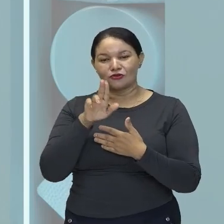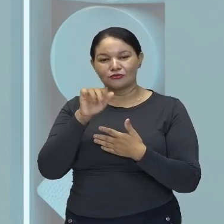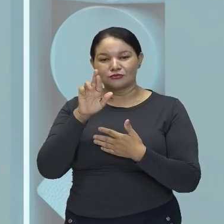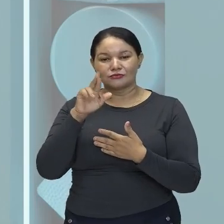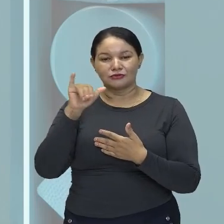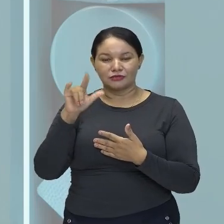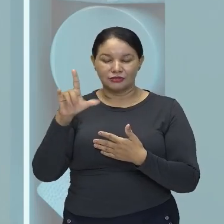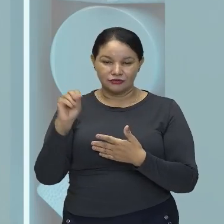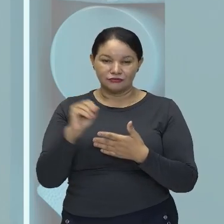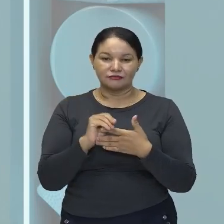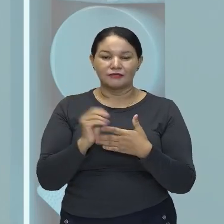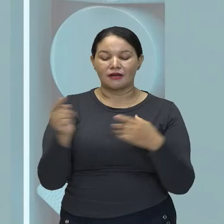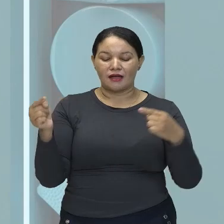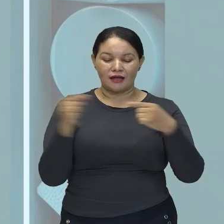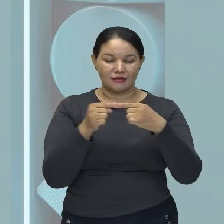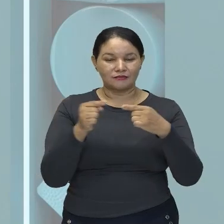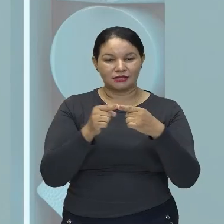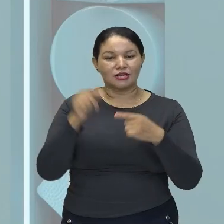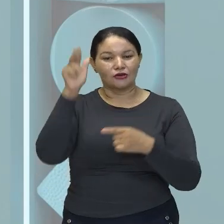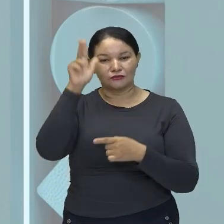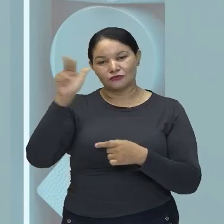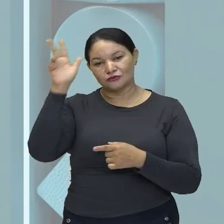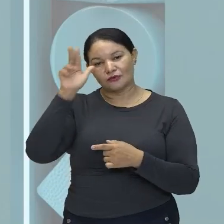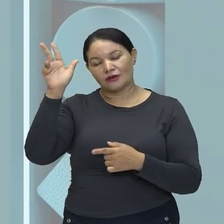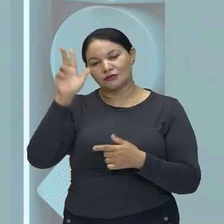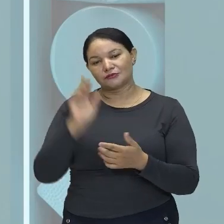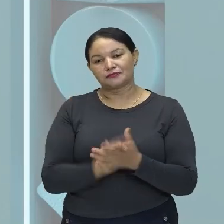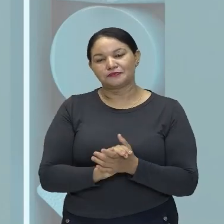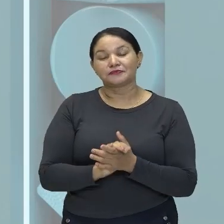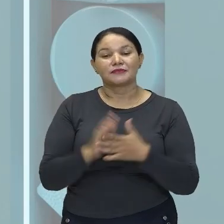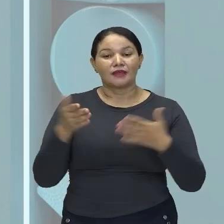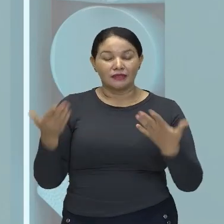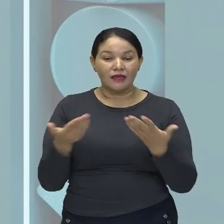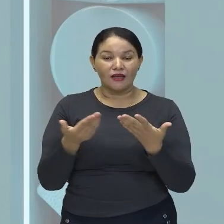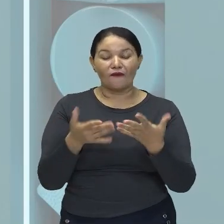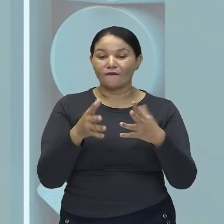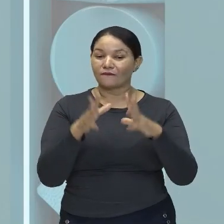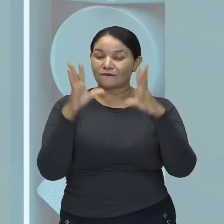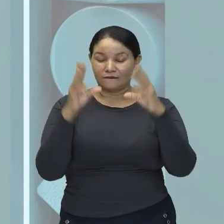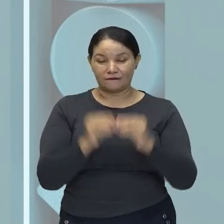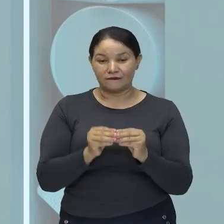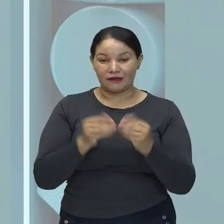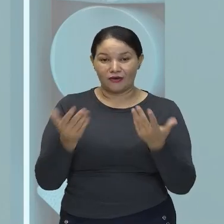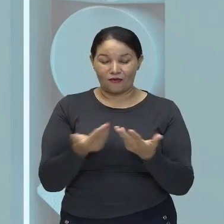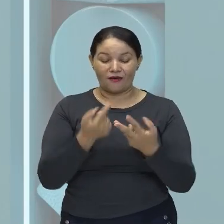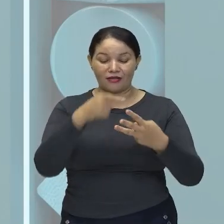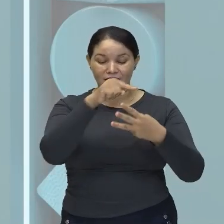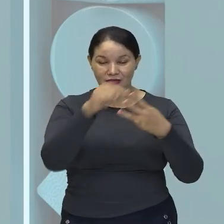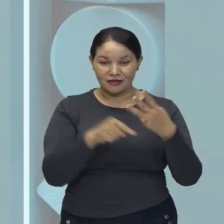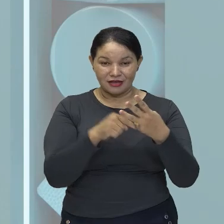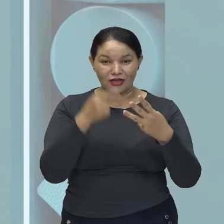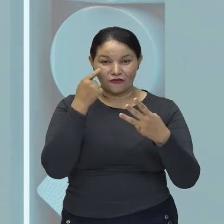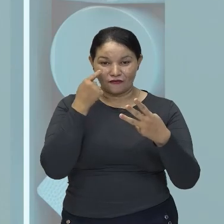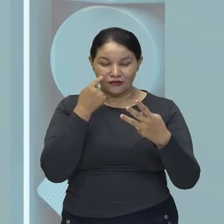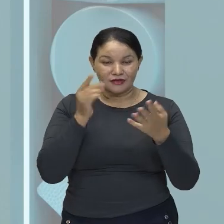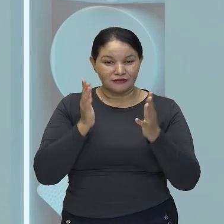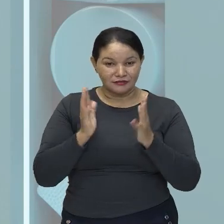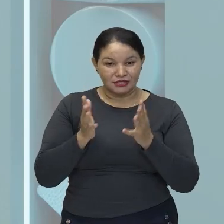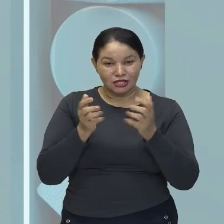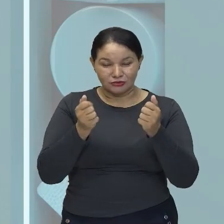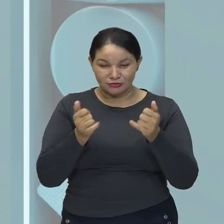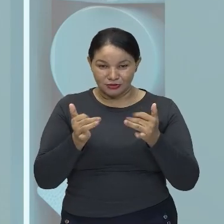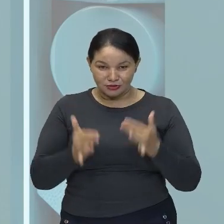surrealismo. Ok? Então, recapitulando as 3 vanguardas que nós vimos até o momento, certo? A